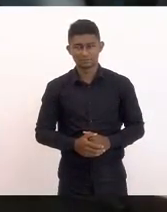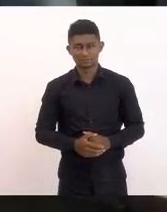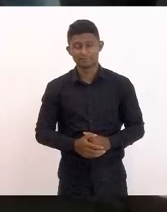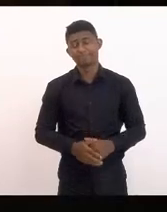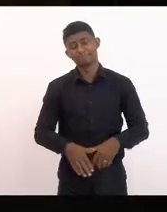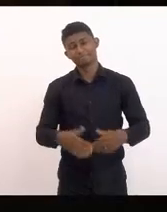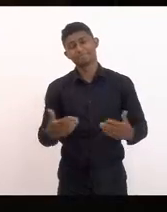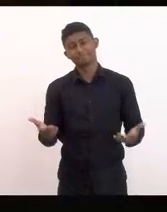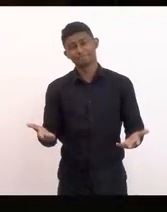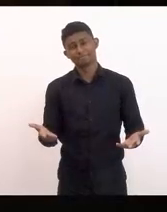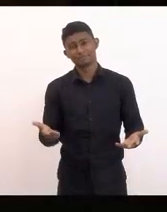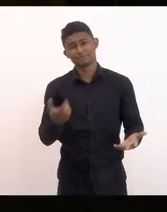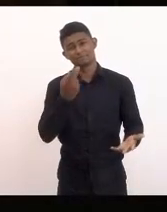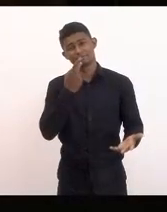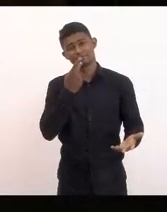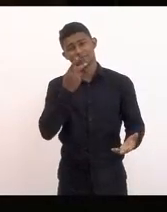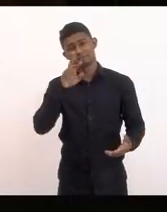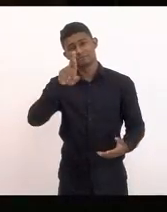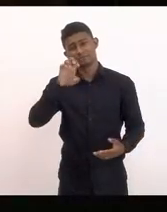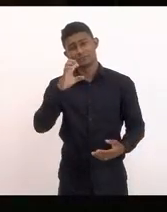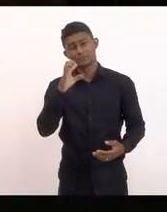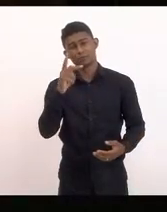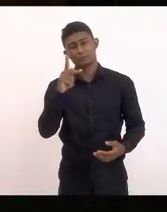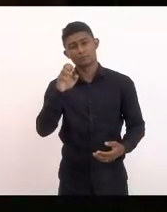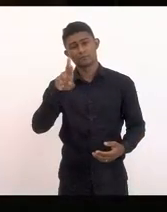aí se fala em recuperação fiscal.